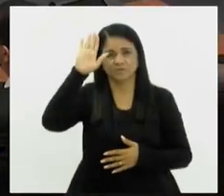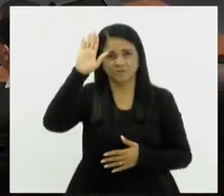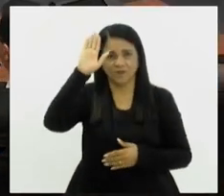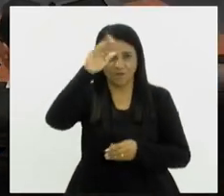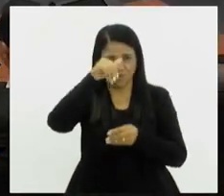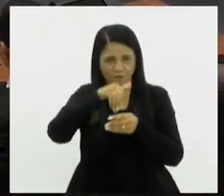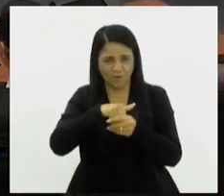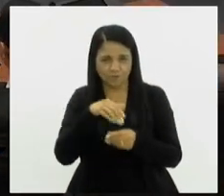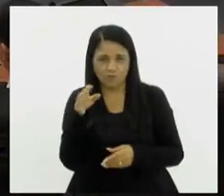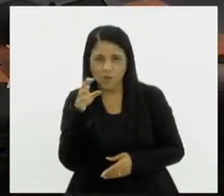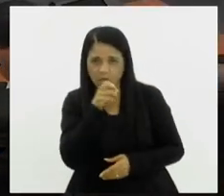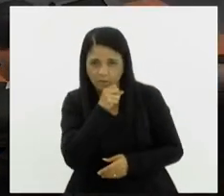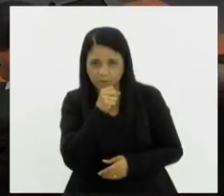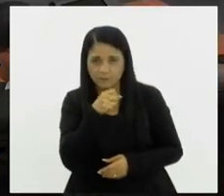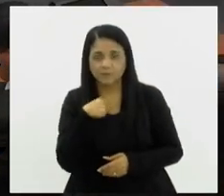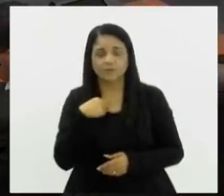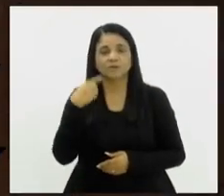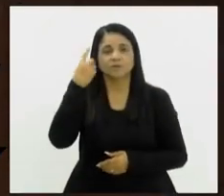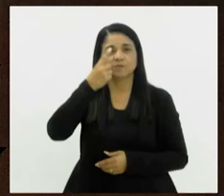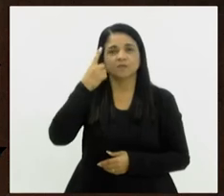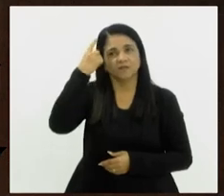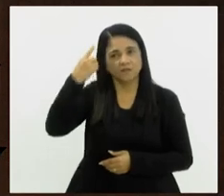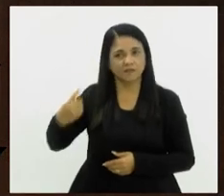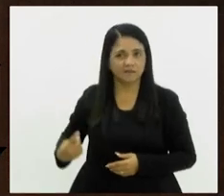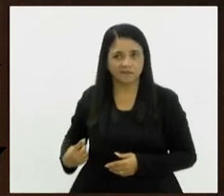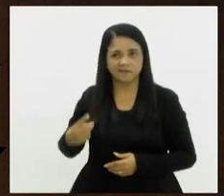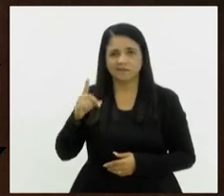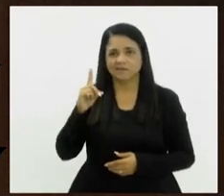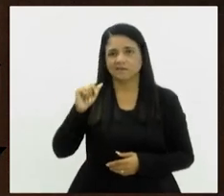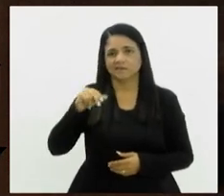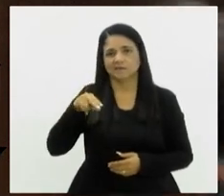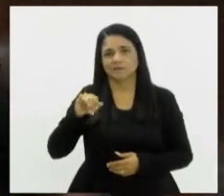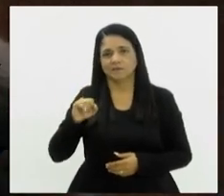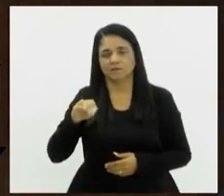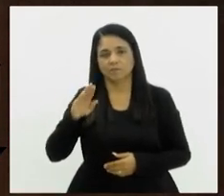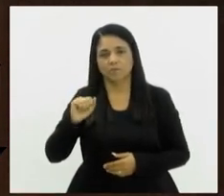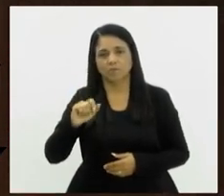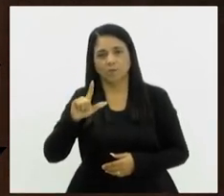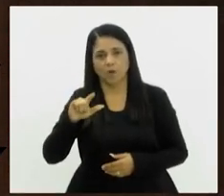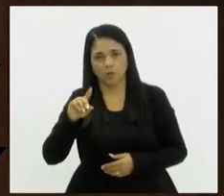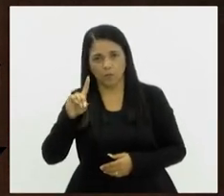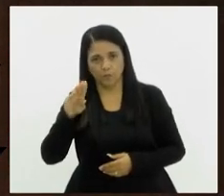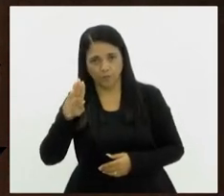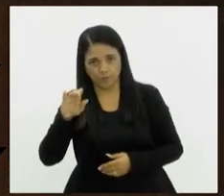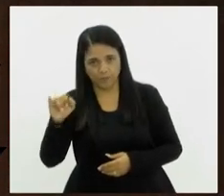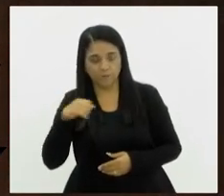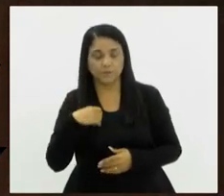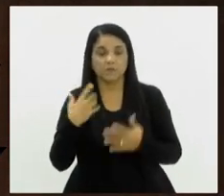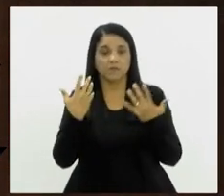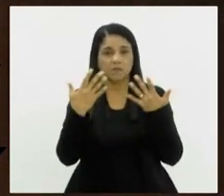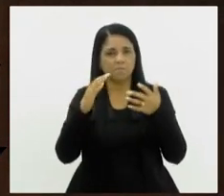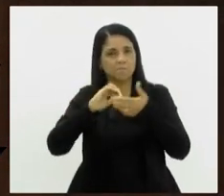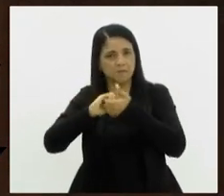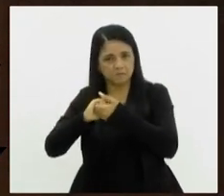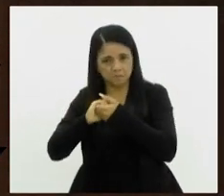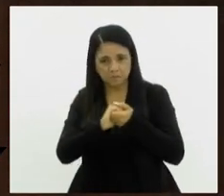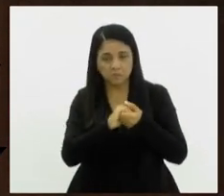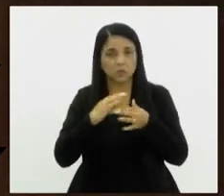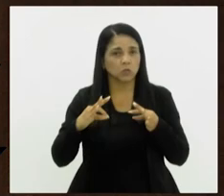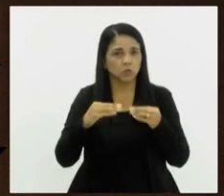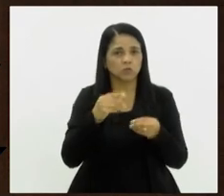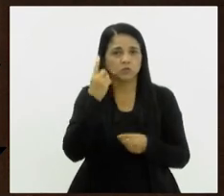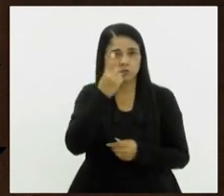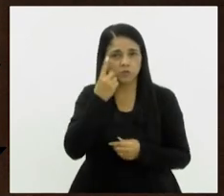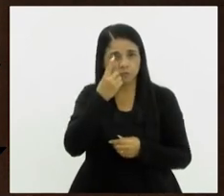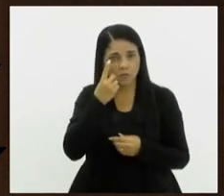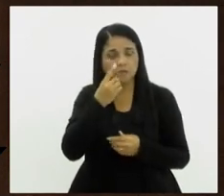muito brevemente, para deputada Dani Balbi dar conta da pauta com celeridade, queria parabenizar todas e todos os deputados da